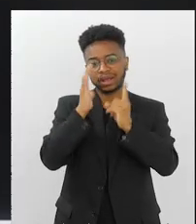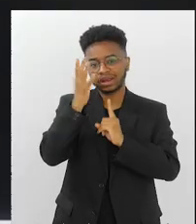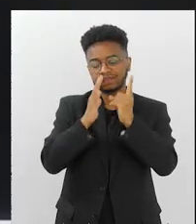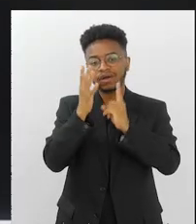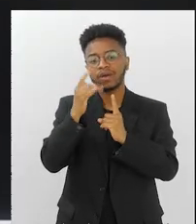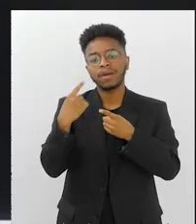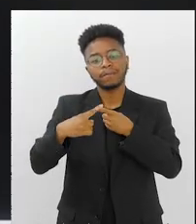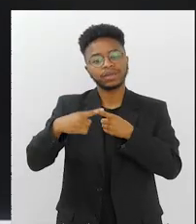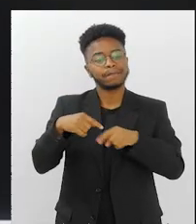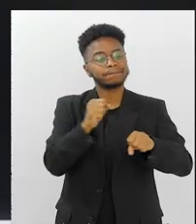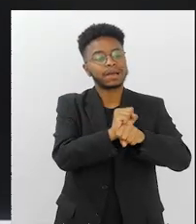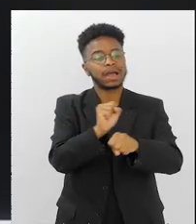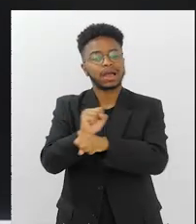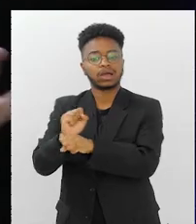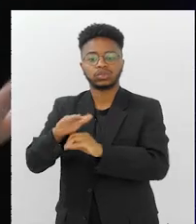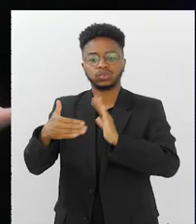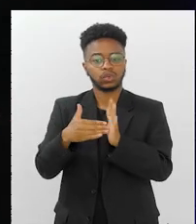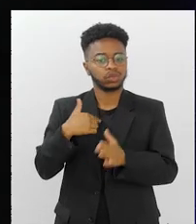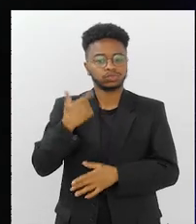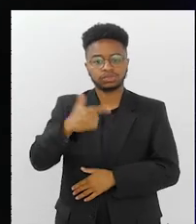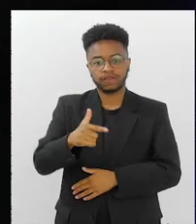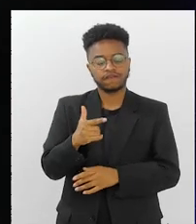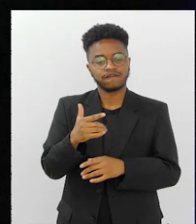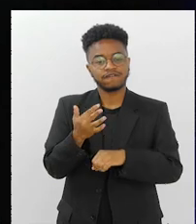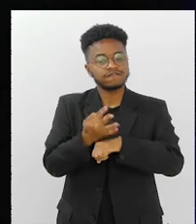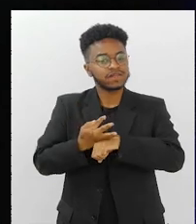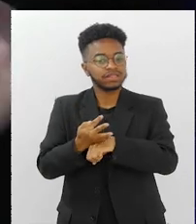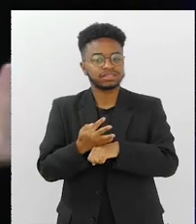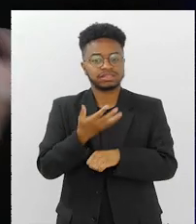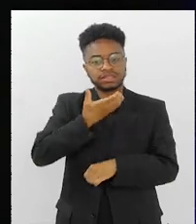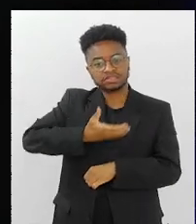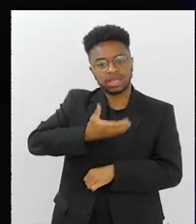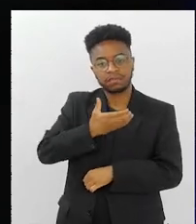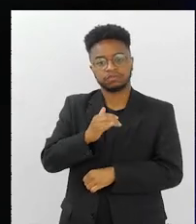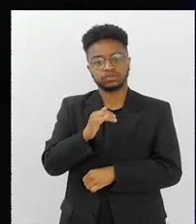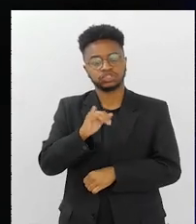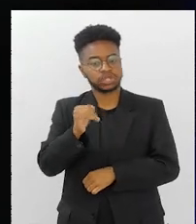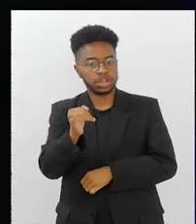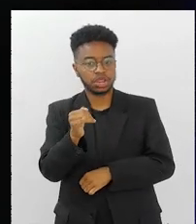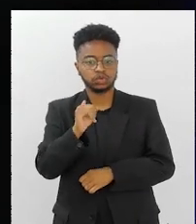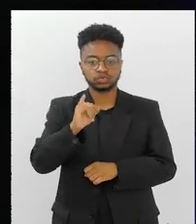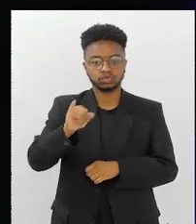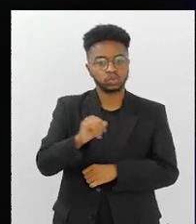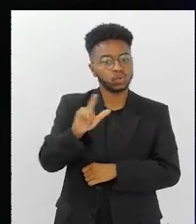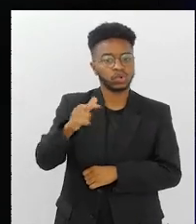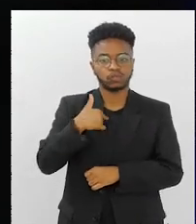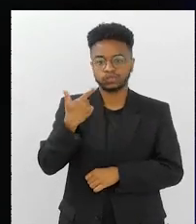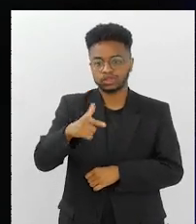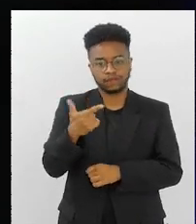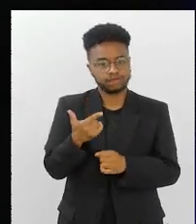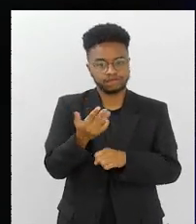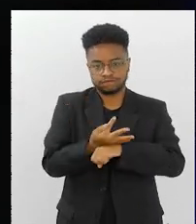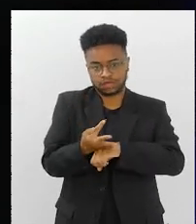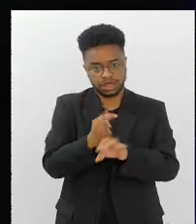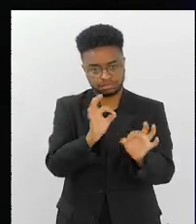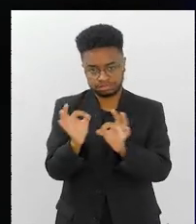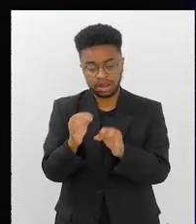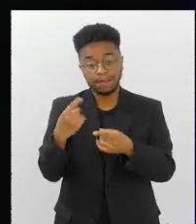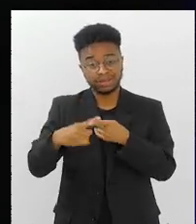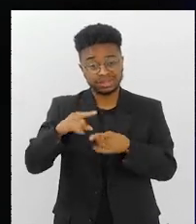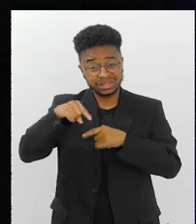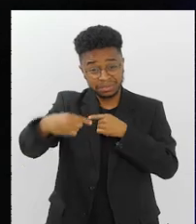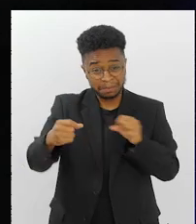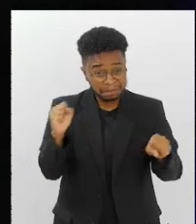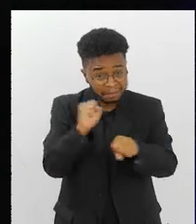porque tudo para eu não tenho férias em Dezembro eu não tenho férias em Janeiro como as pessoas têm em julho eu não tenho férias e aí o único tempo que